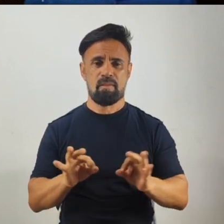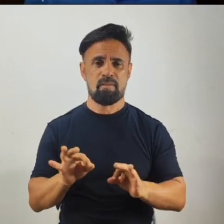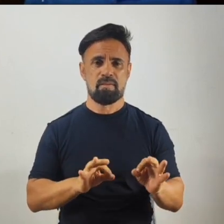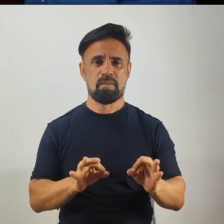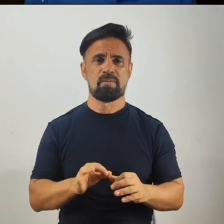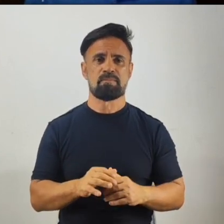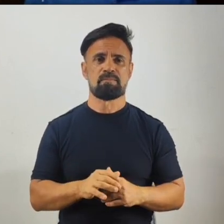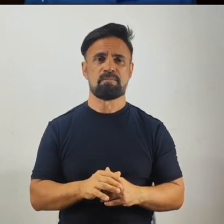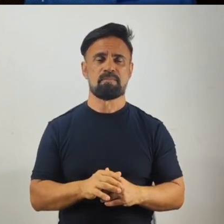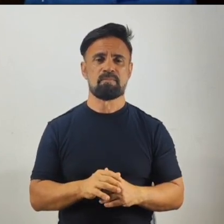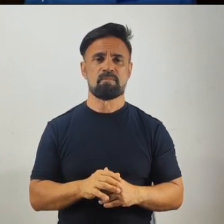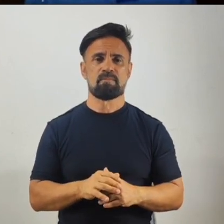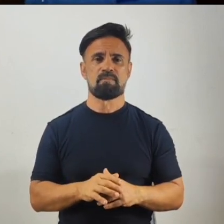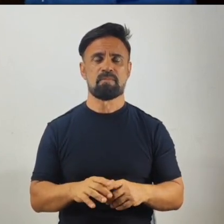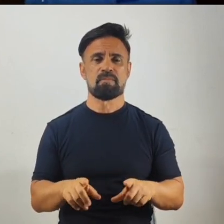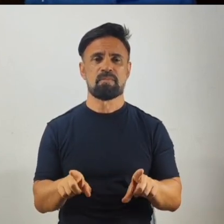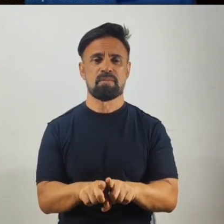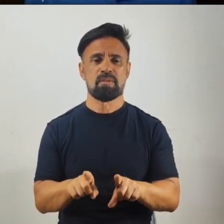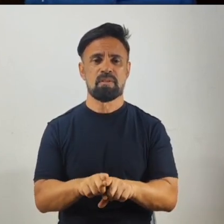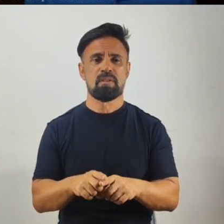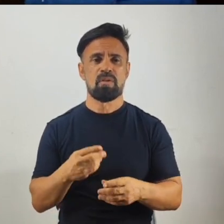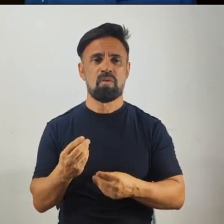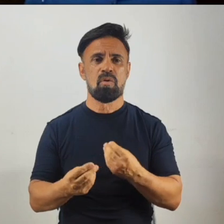As condições organizacionais